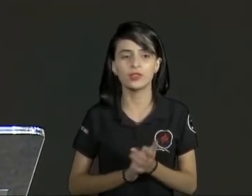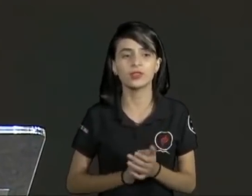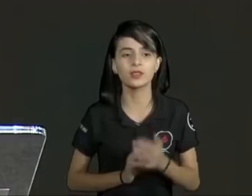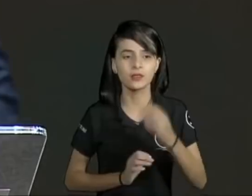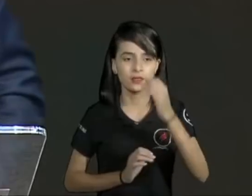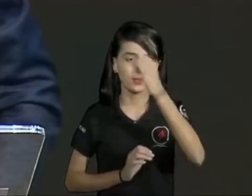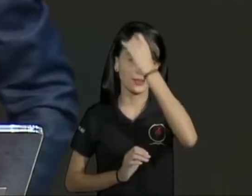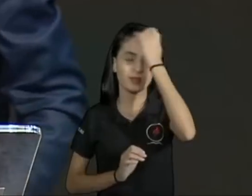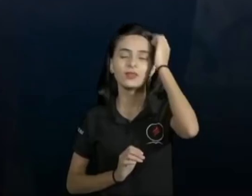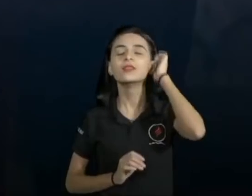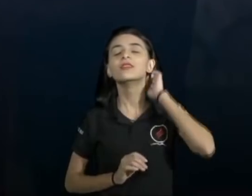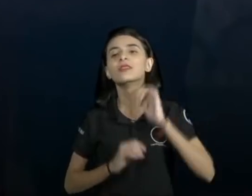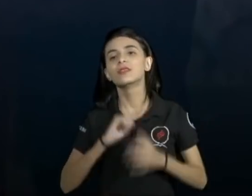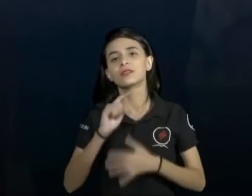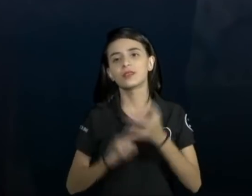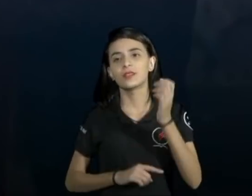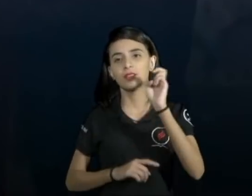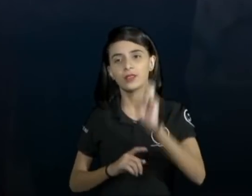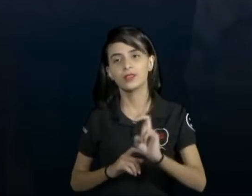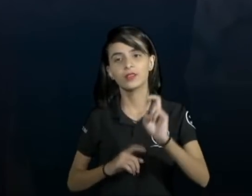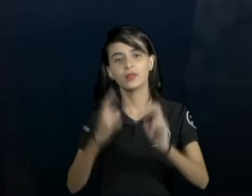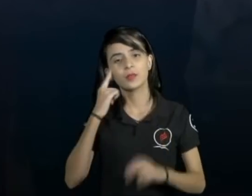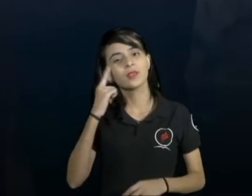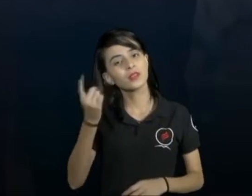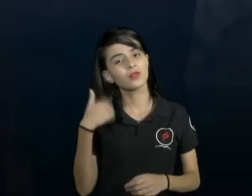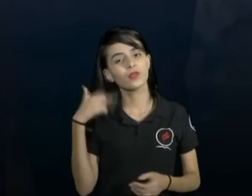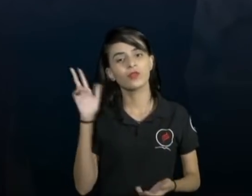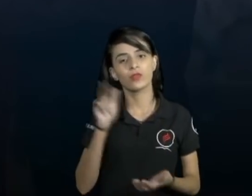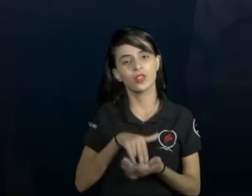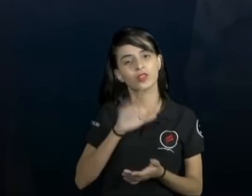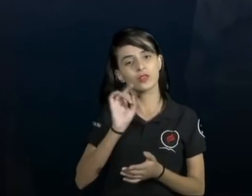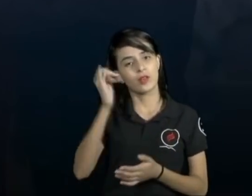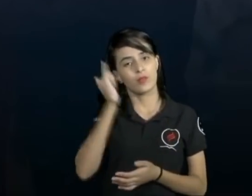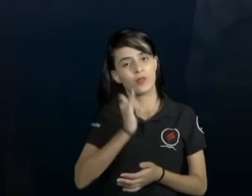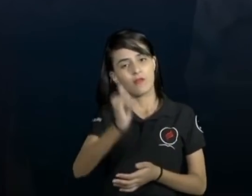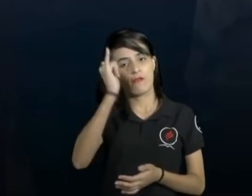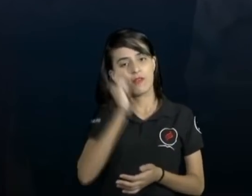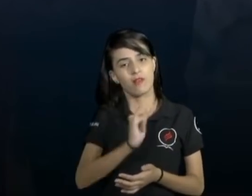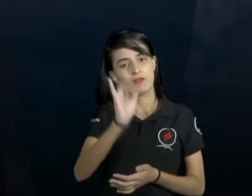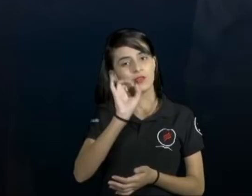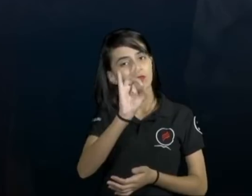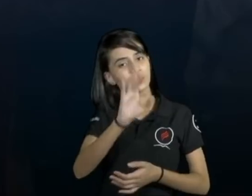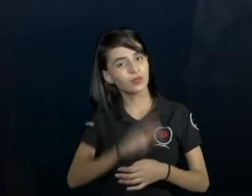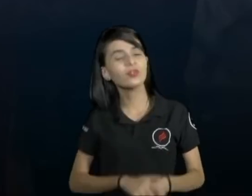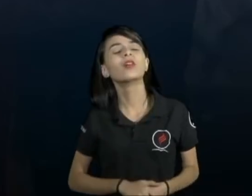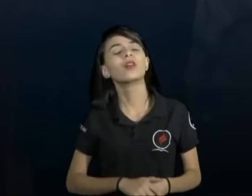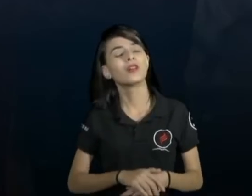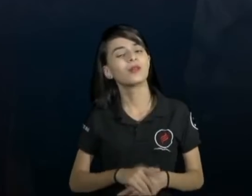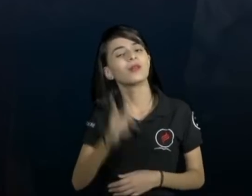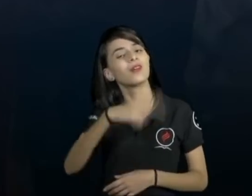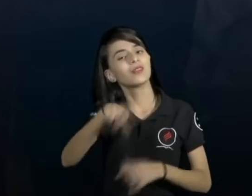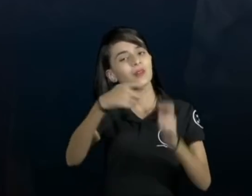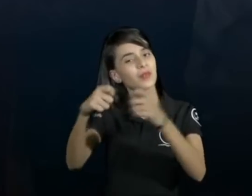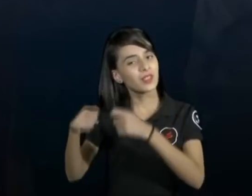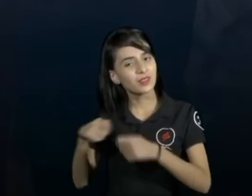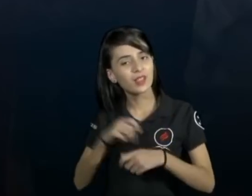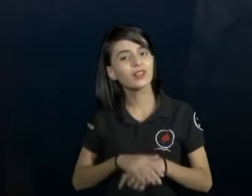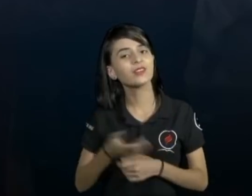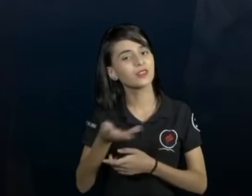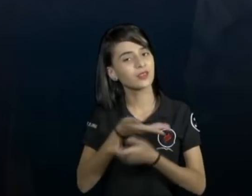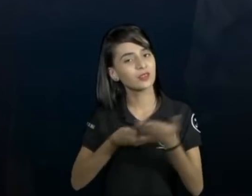e em quinto lugar tá pensando que eu vim aqui só para liberar a palavra profética para atender as suas demandas